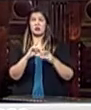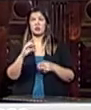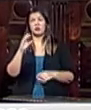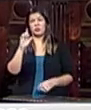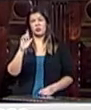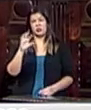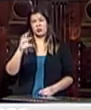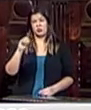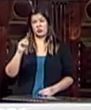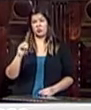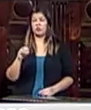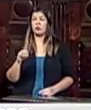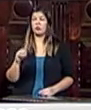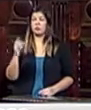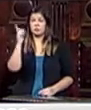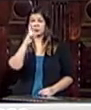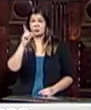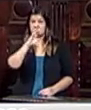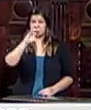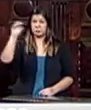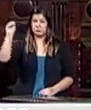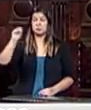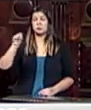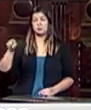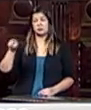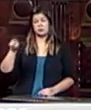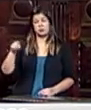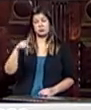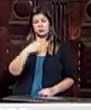venceriam durante o governo Collor,